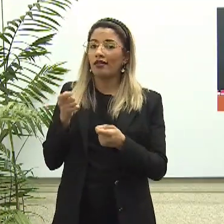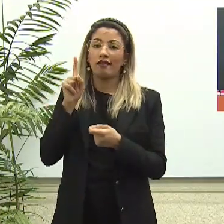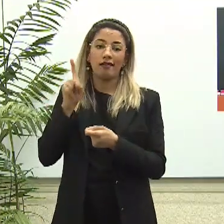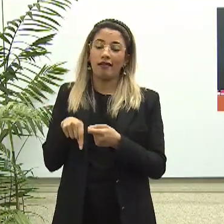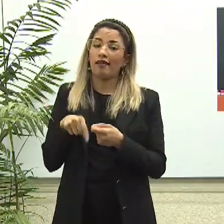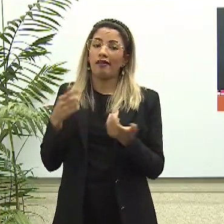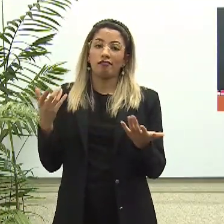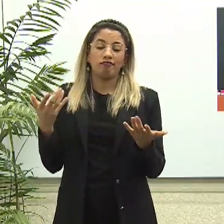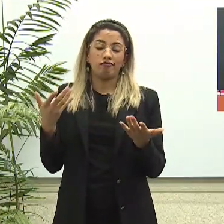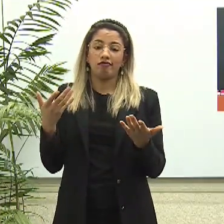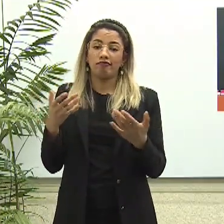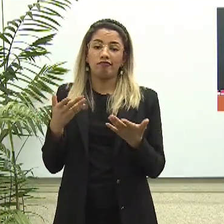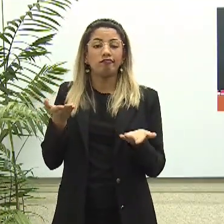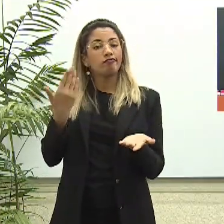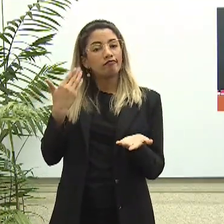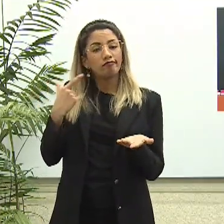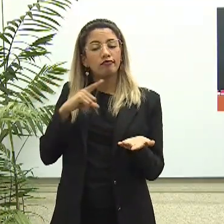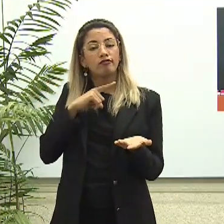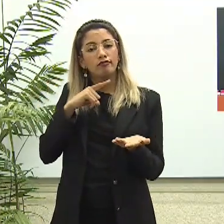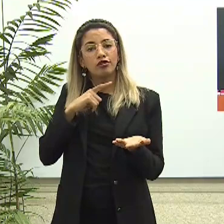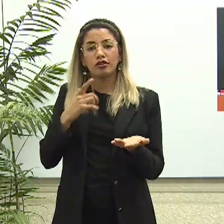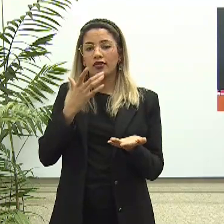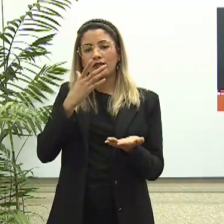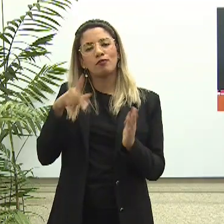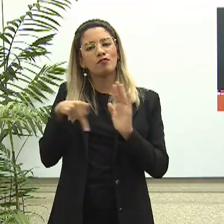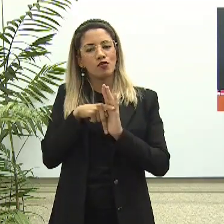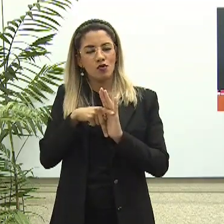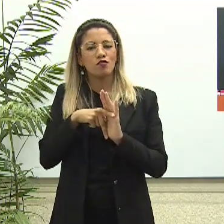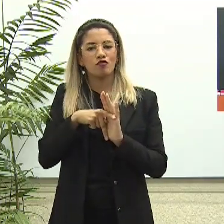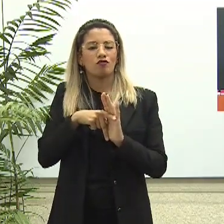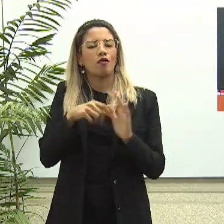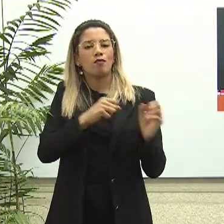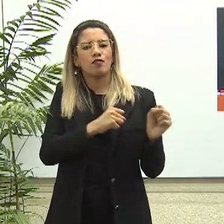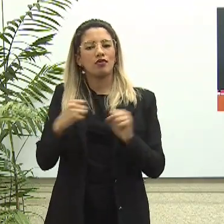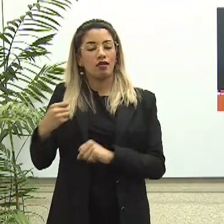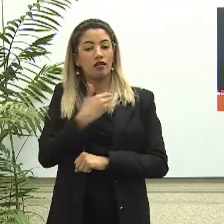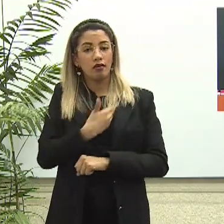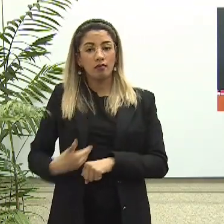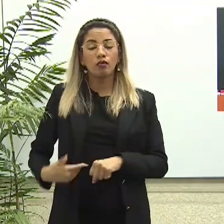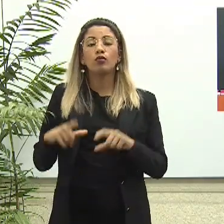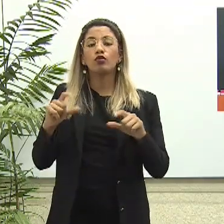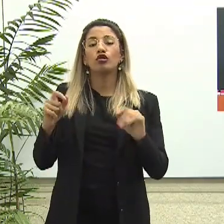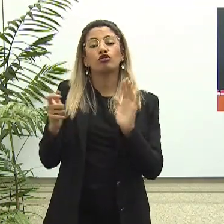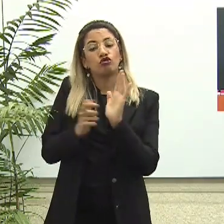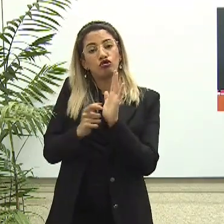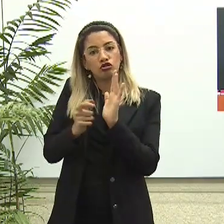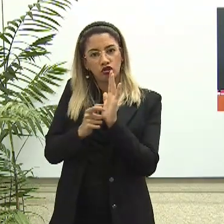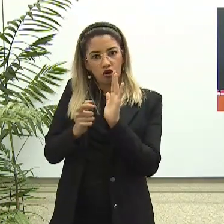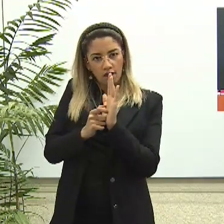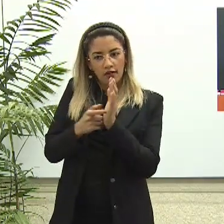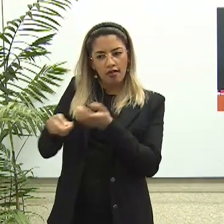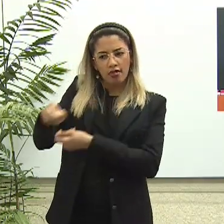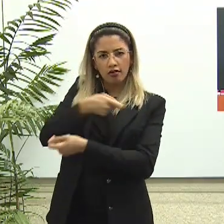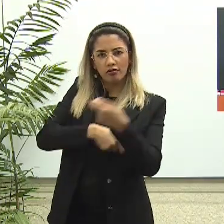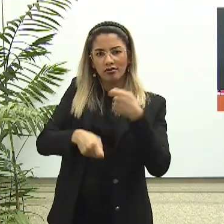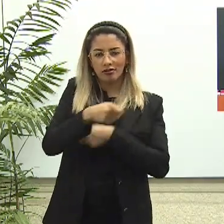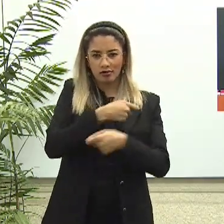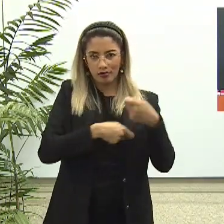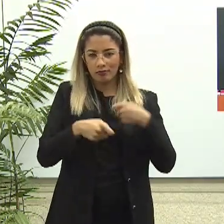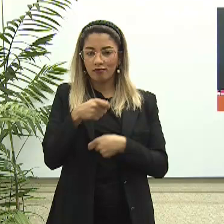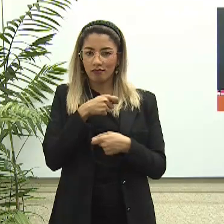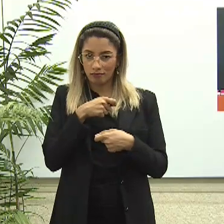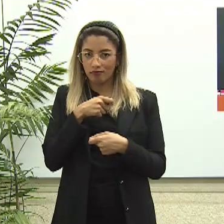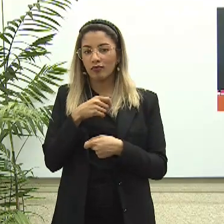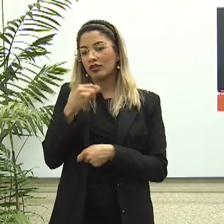tempo nós tínhamos aí milicianos no Poder da República negociando softwares Israel da nso por exemplo como o